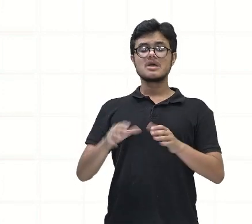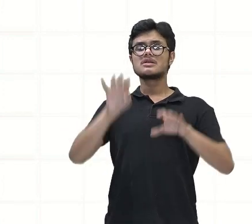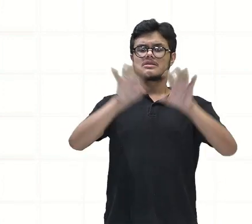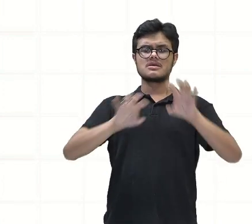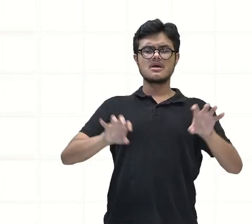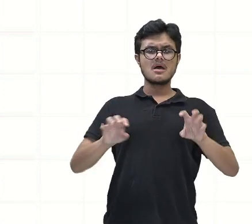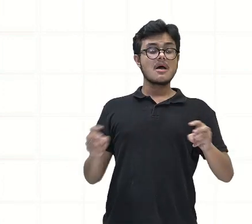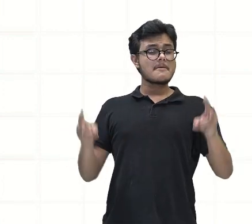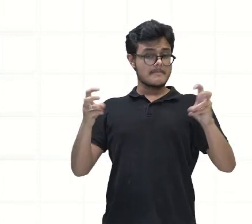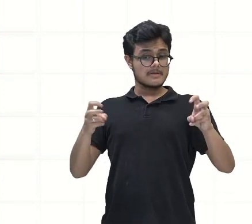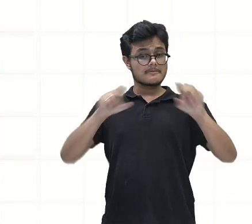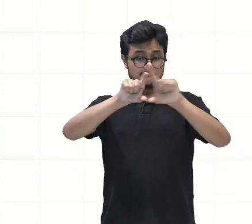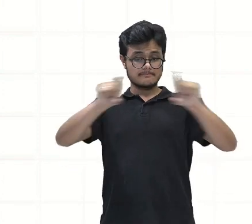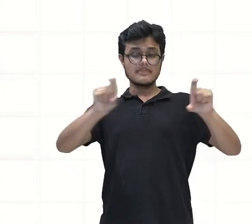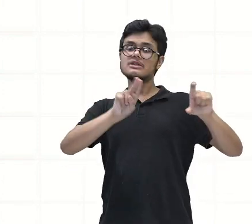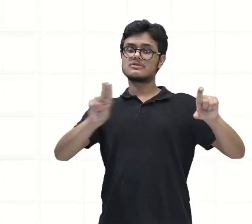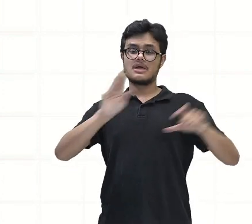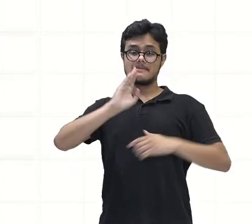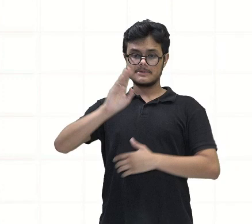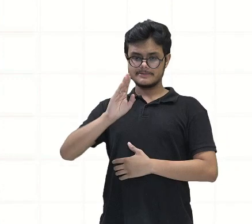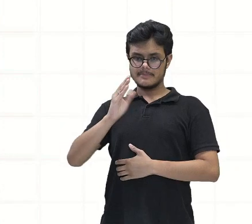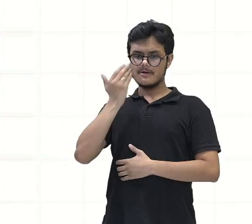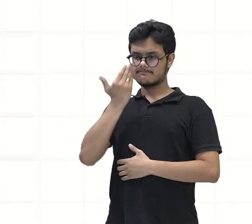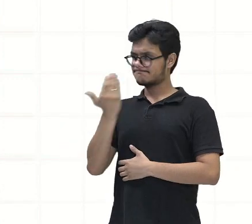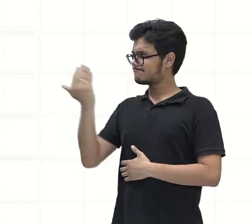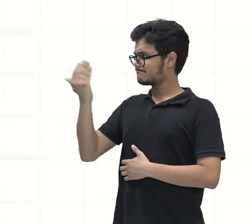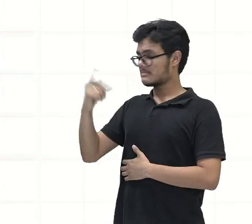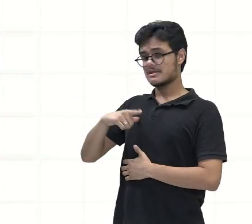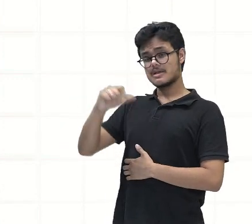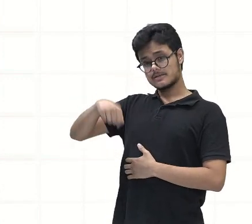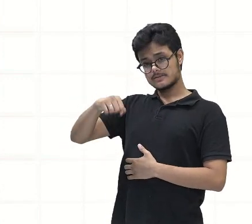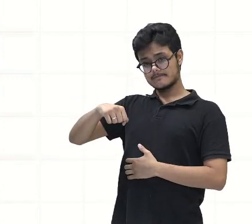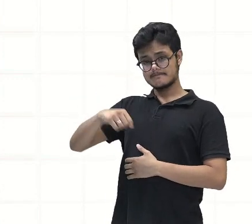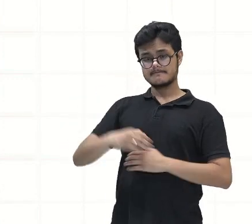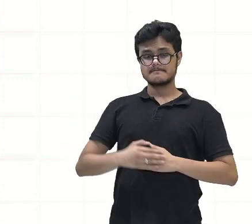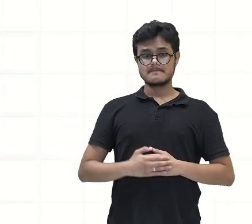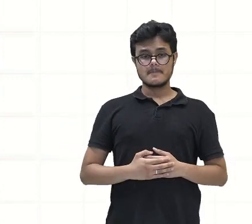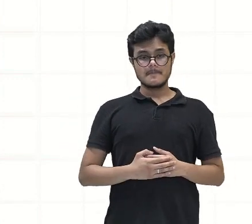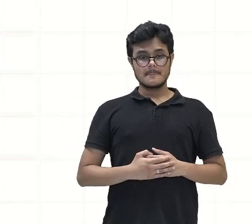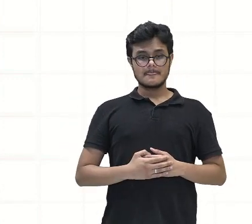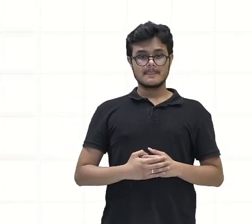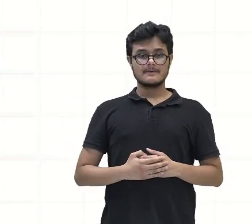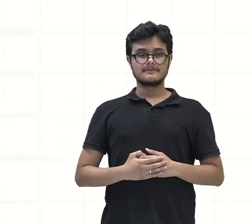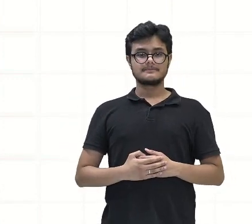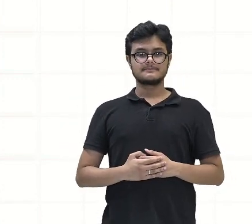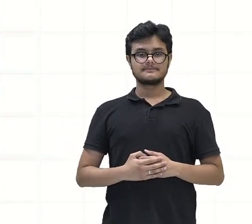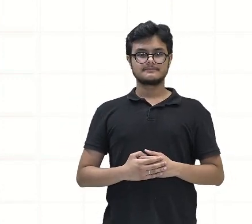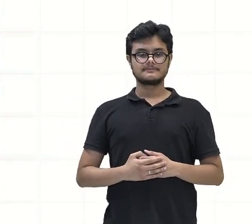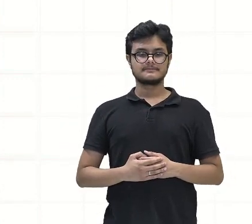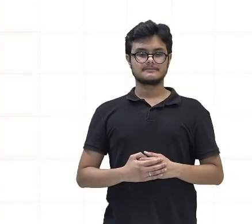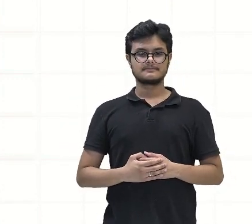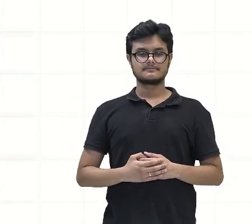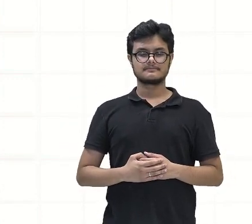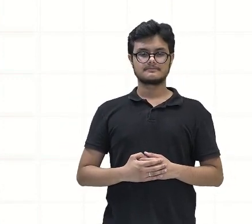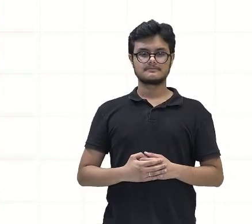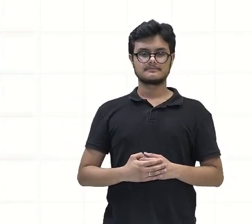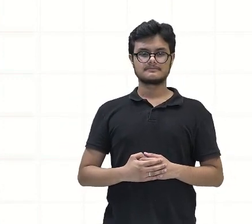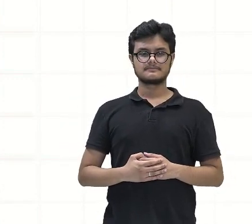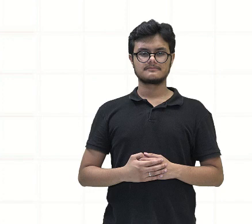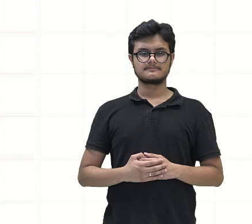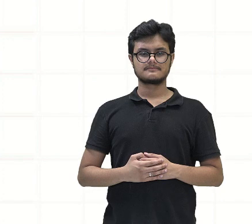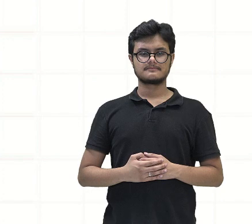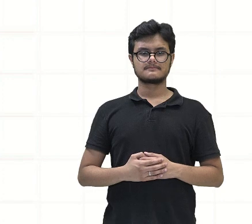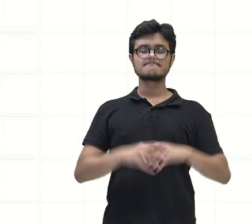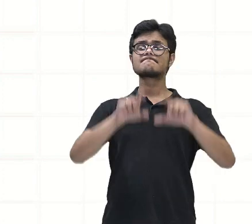observar o título do mapa também né Eh que ele tem eh como